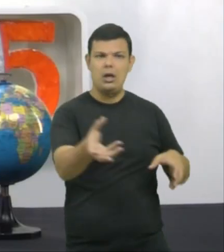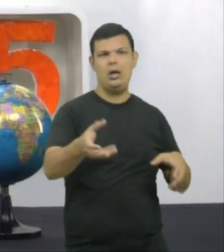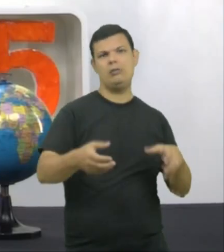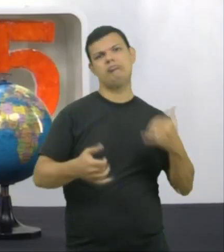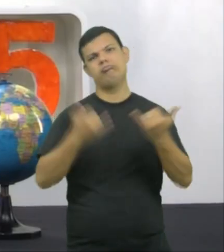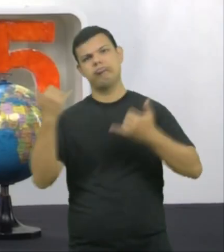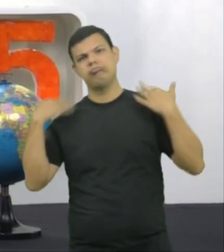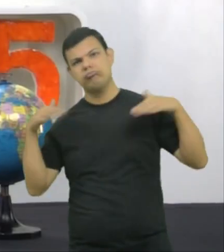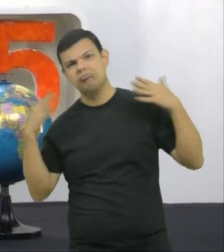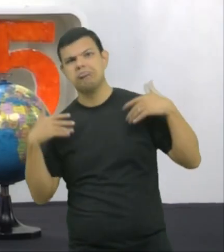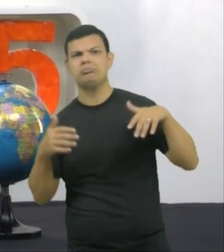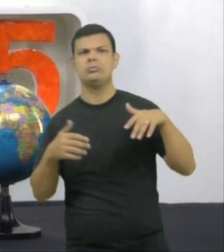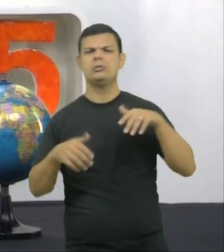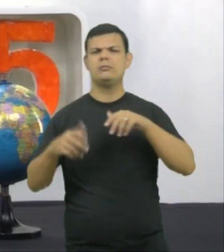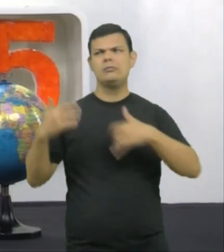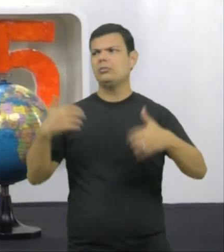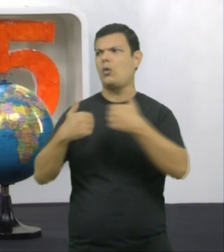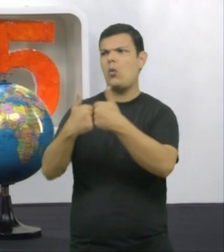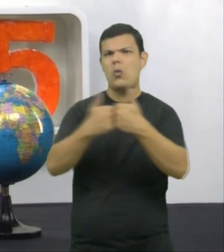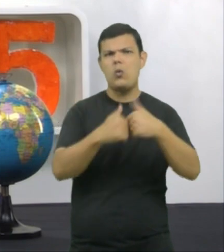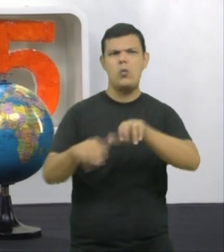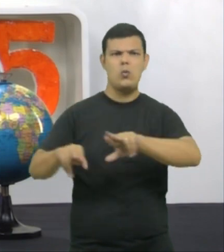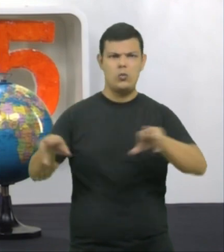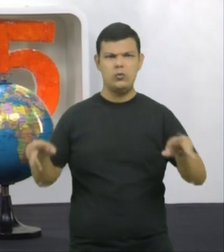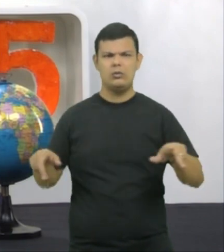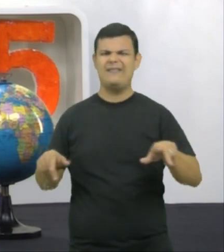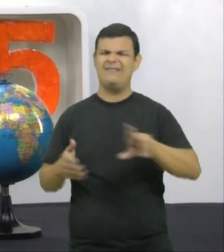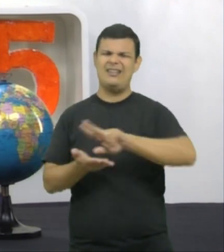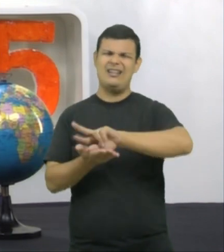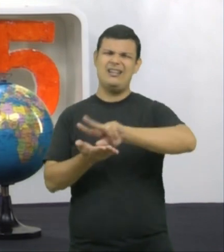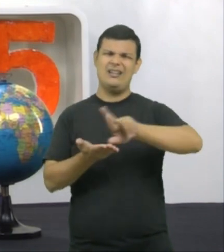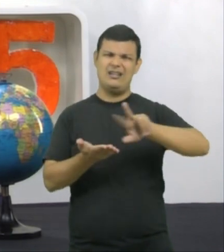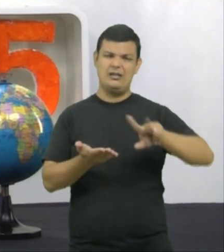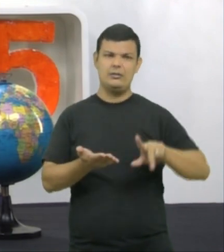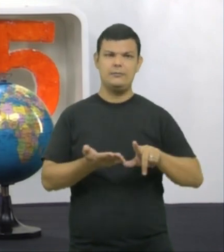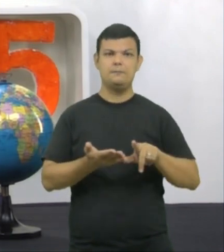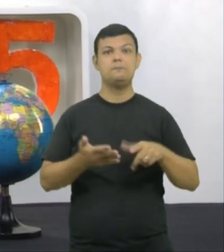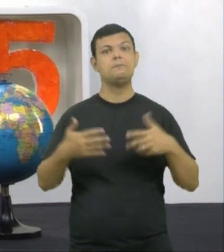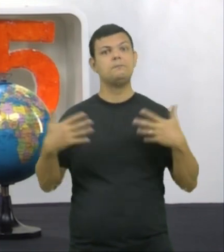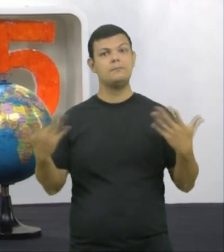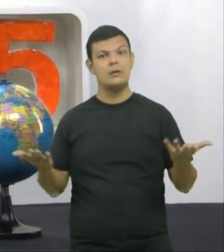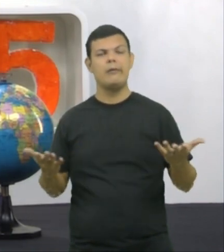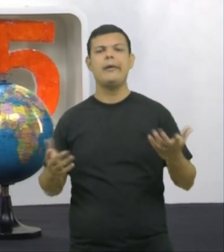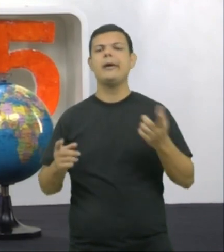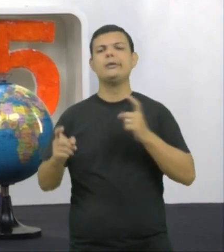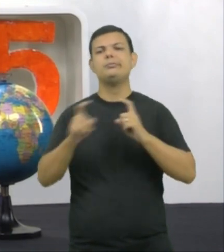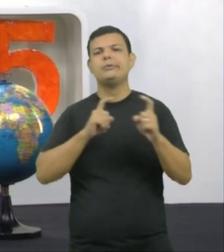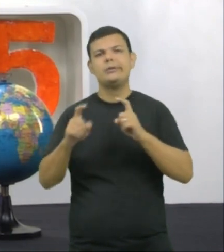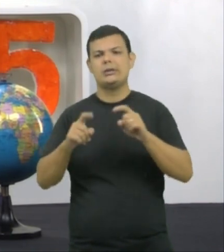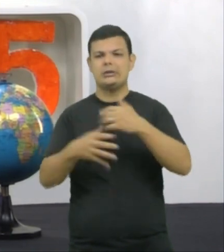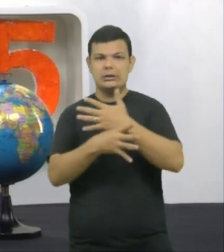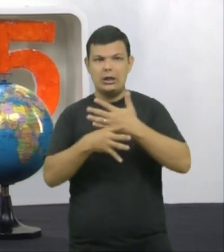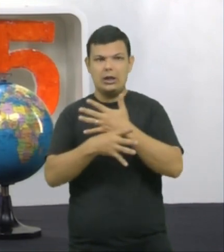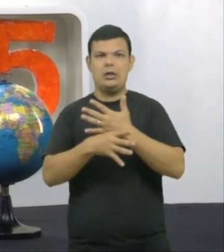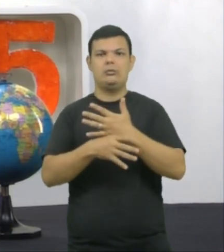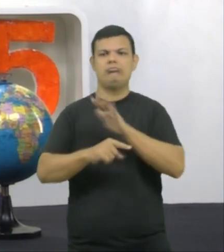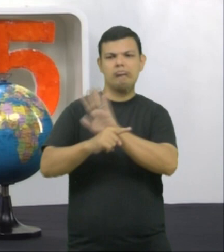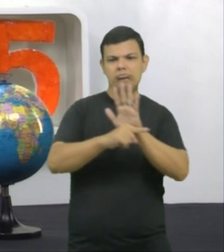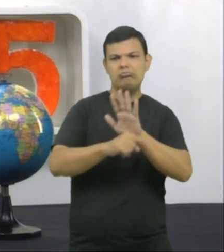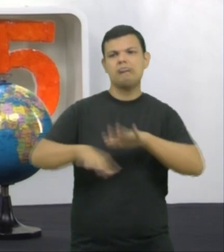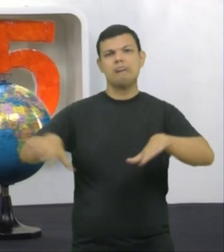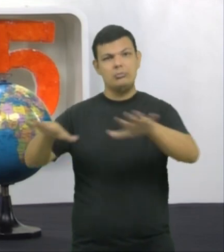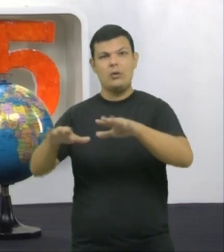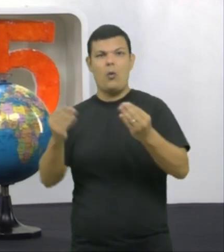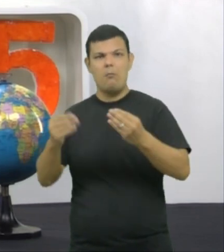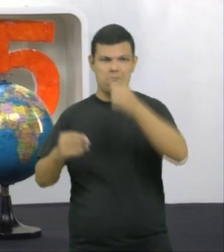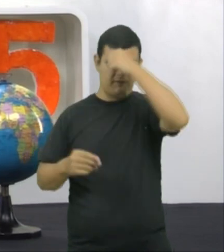lazer, mobilidade urbana, N coisas. Então, professor, quem administra a cidade, quem faz as coisas funcionarem é o